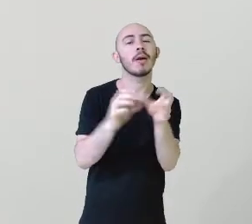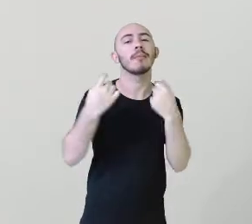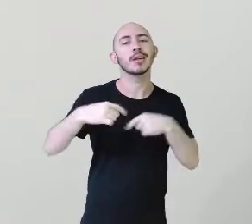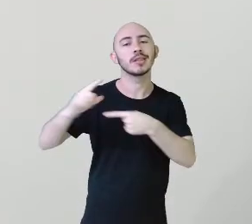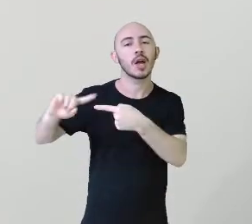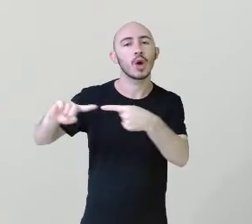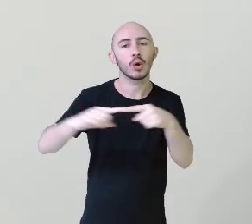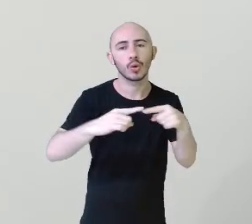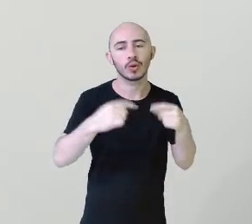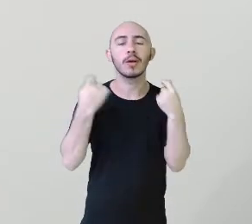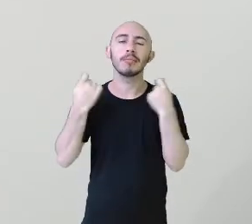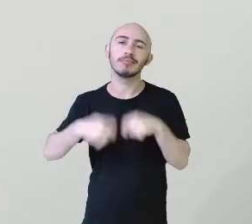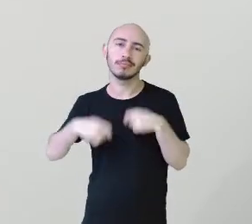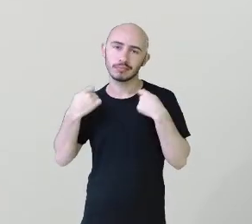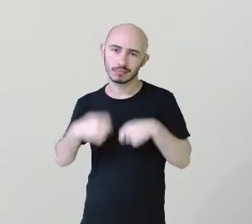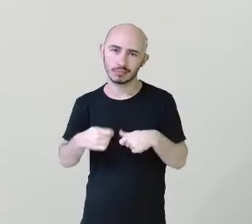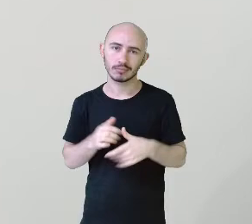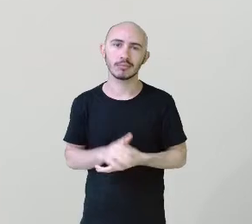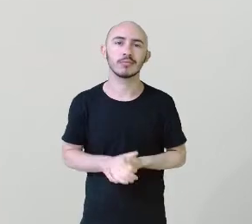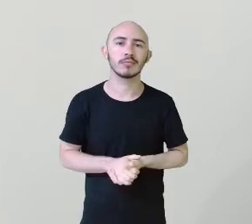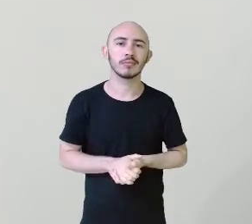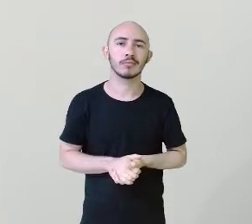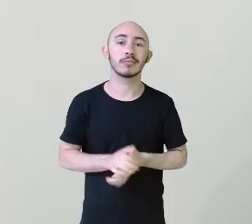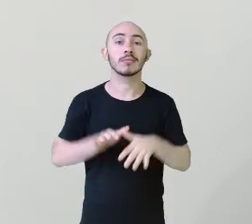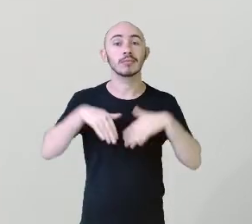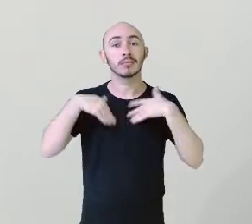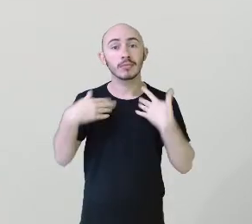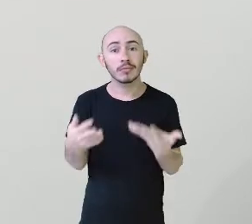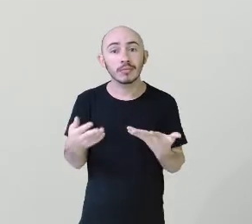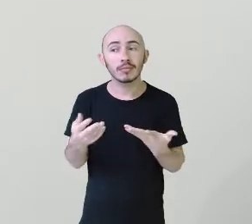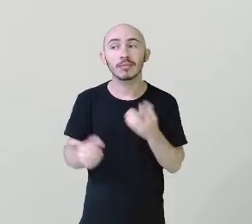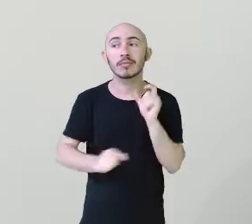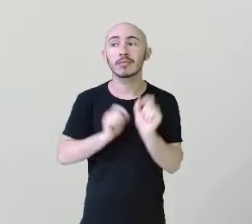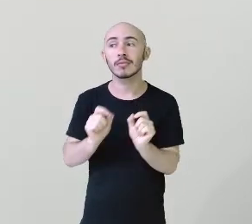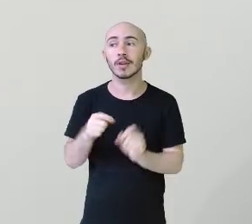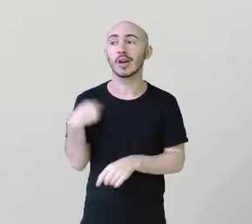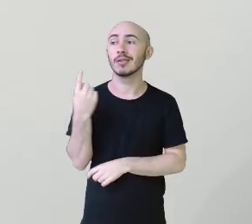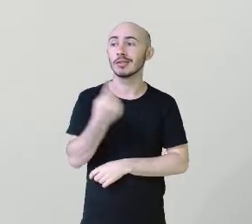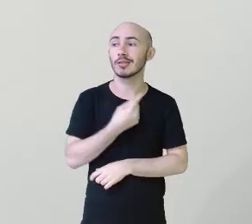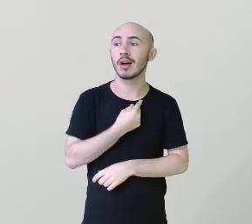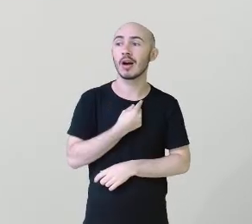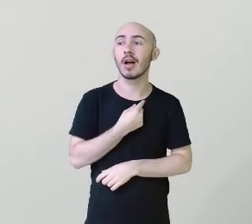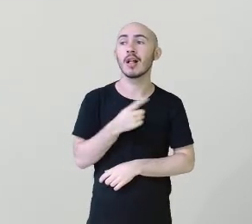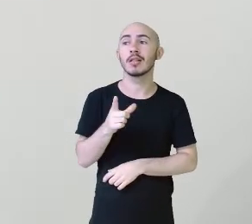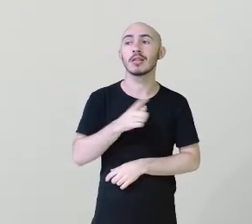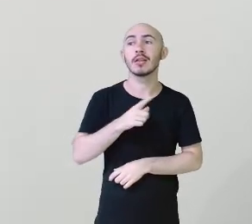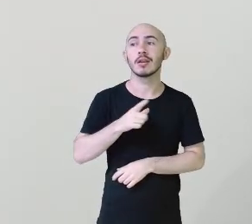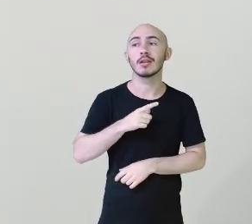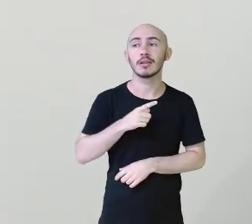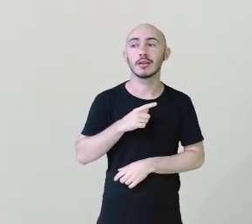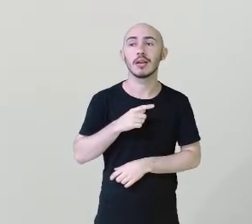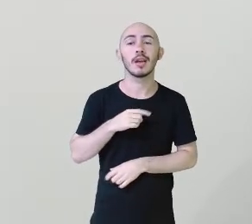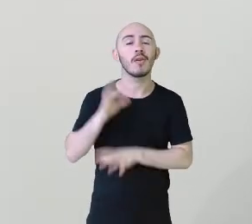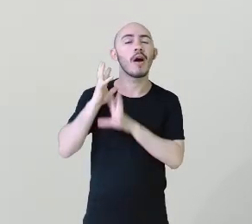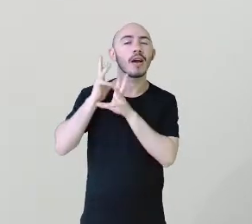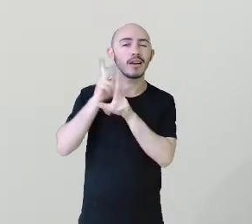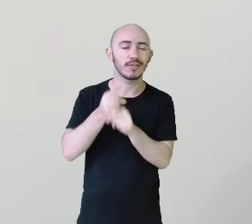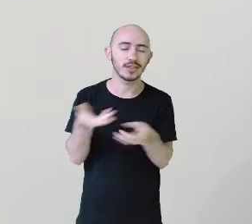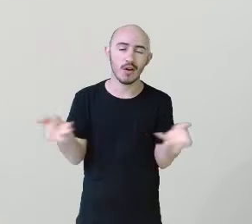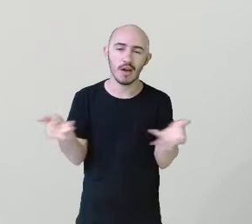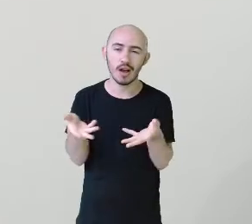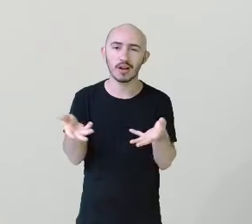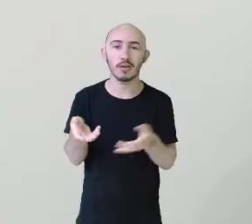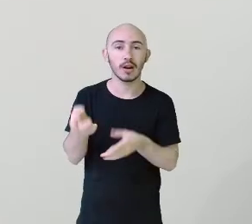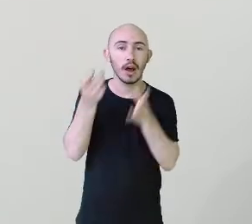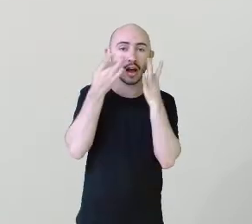fazer esta concordância. E para isso, a gente agora vai para a nossa revisão.